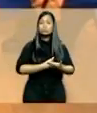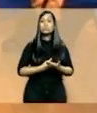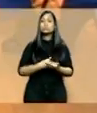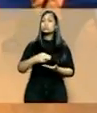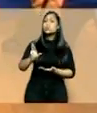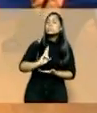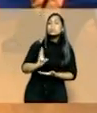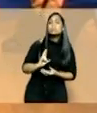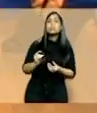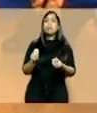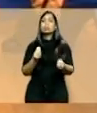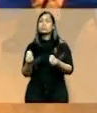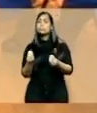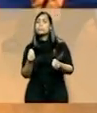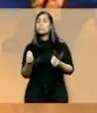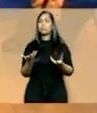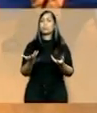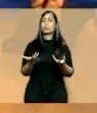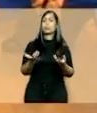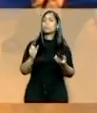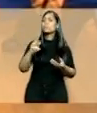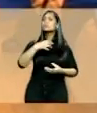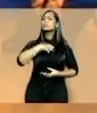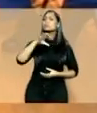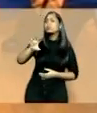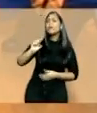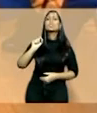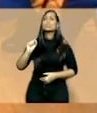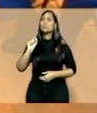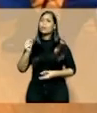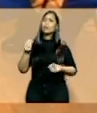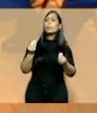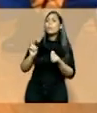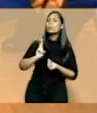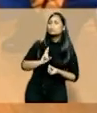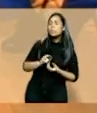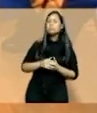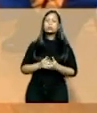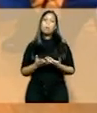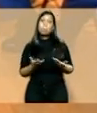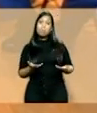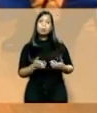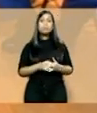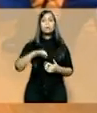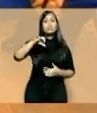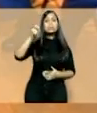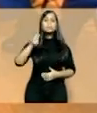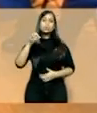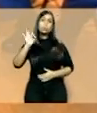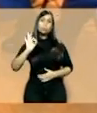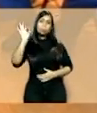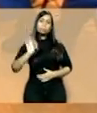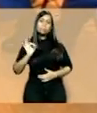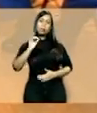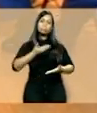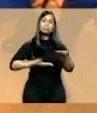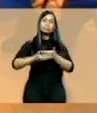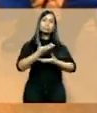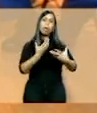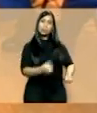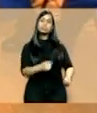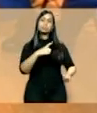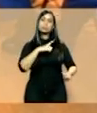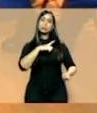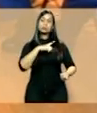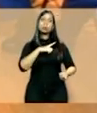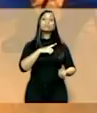Os resultados disso, o que vocês sentem dessa... Acordos acima de 95%. Certo. É